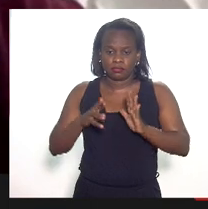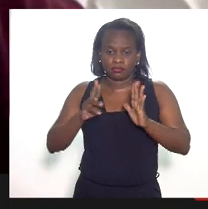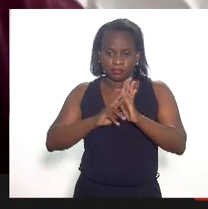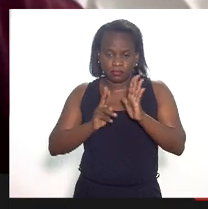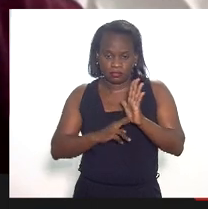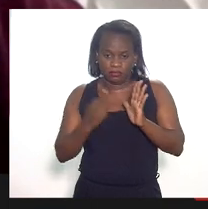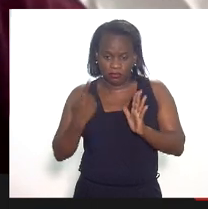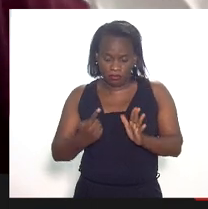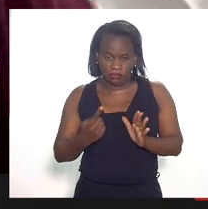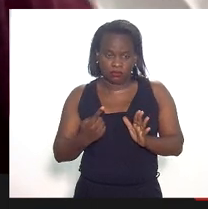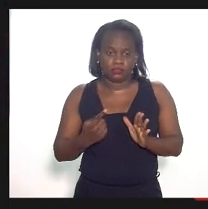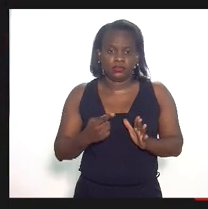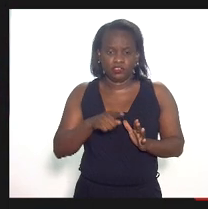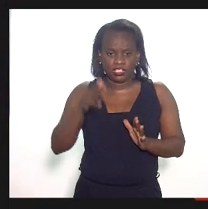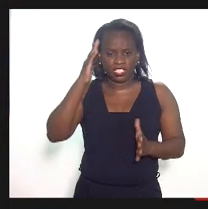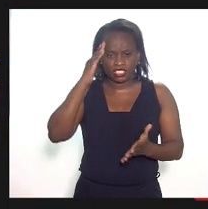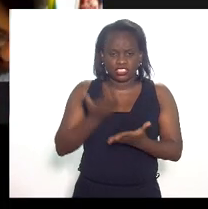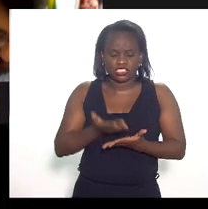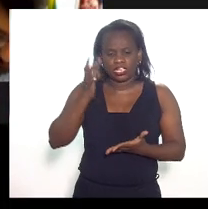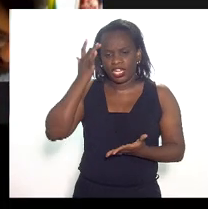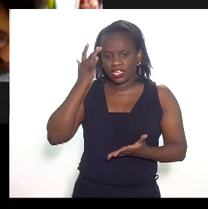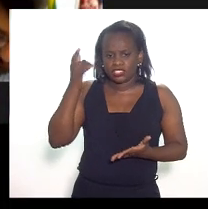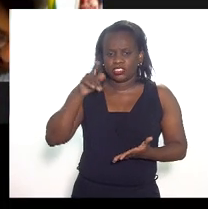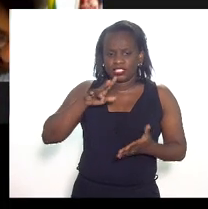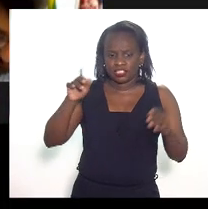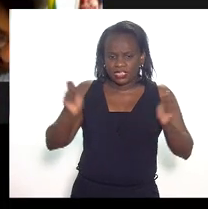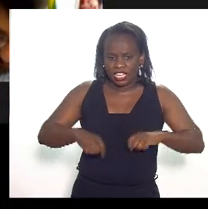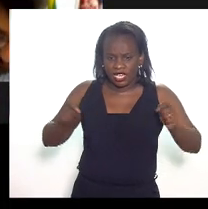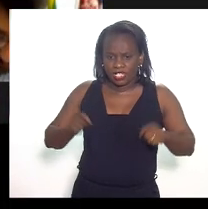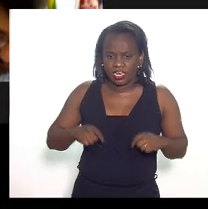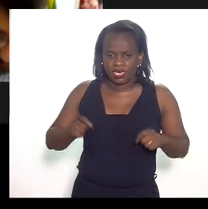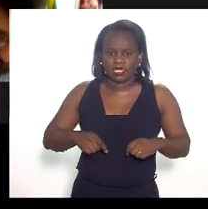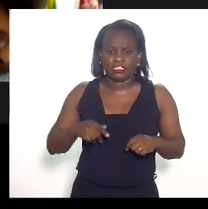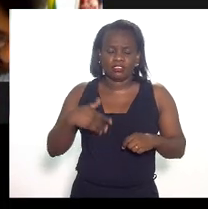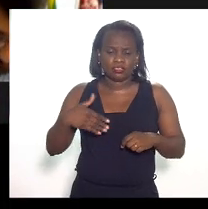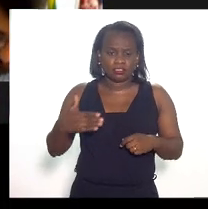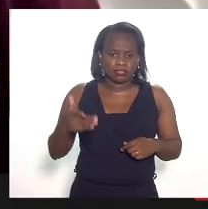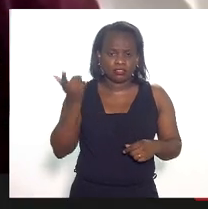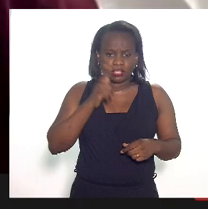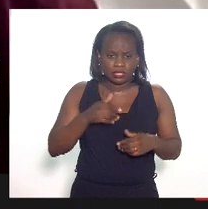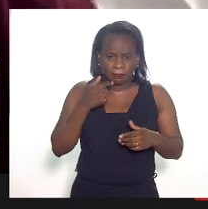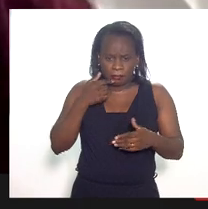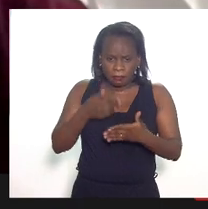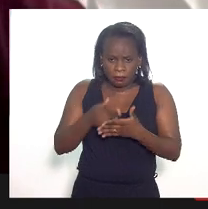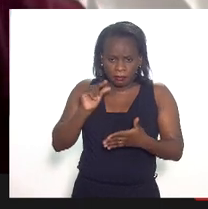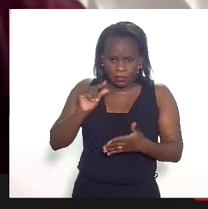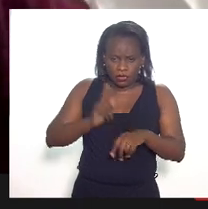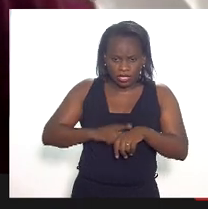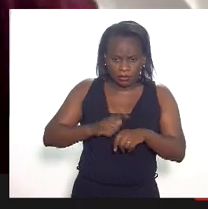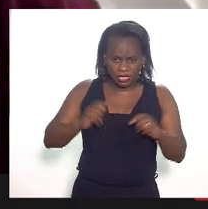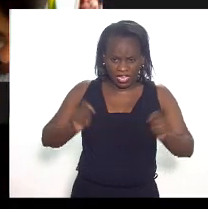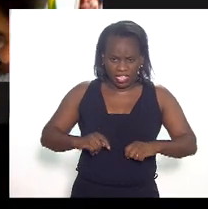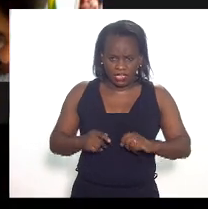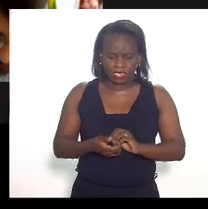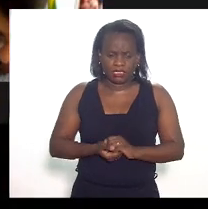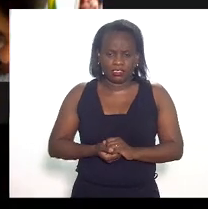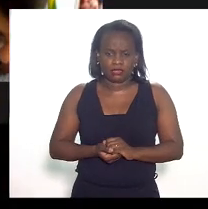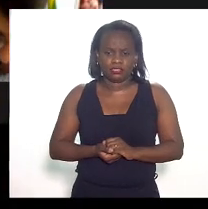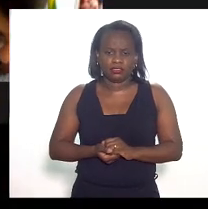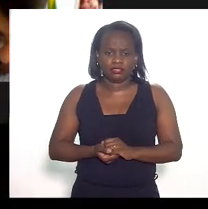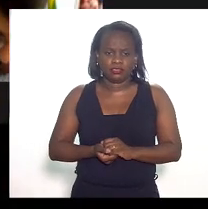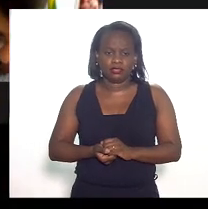regulação única, você acredita que haverá possibilidade disso acontecer em breve?